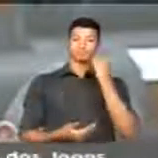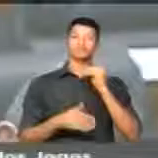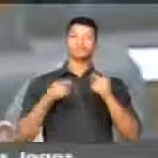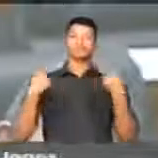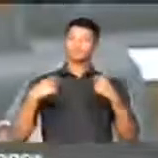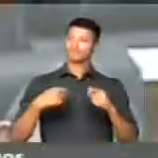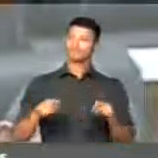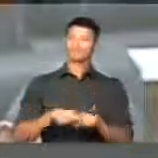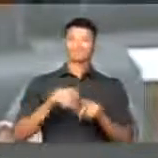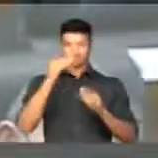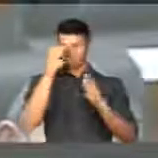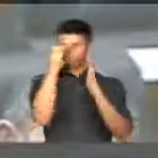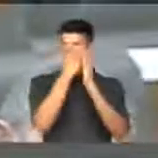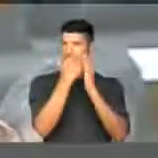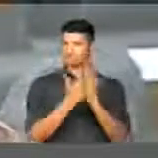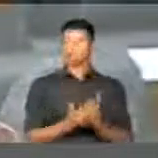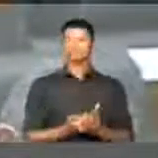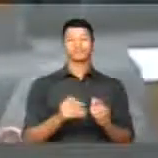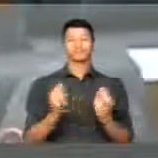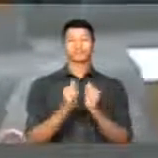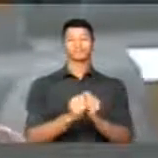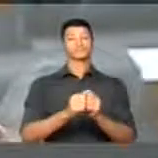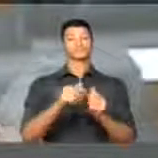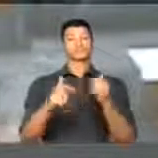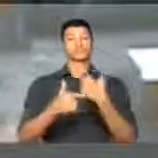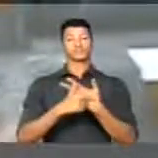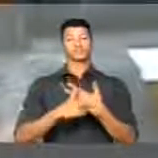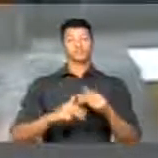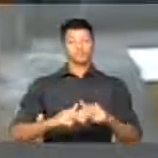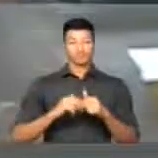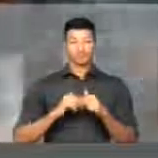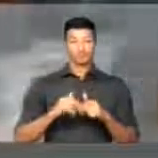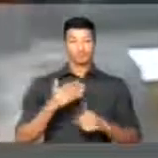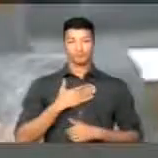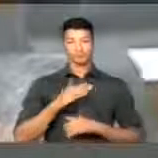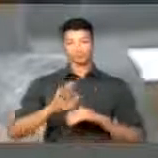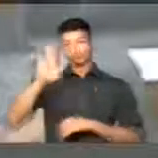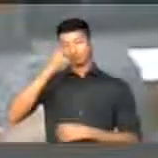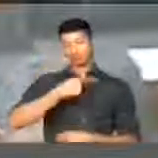necessita cumprir com o seu mistério, cumprir com o seu papel. Portanto, essa é a minha questão de ordem, senhor presidente.